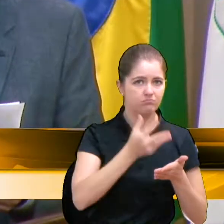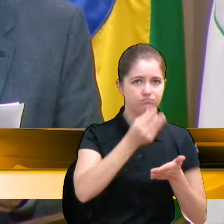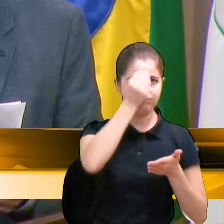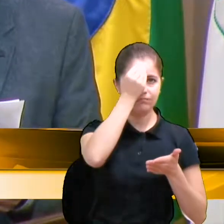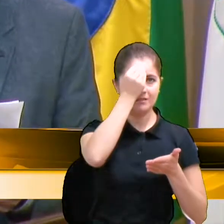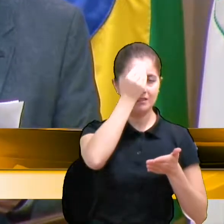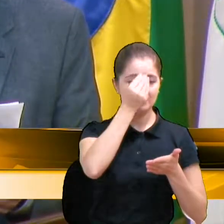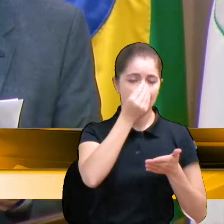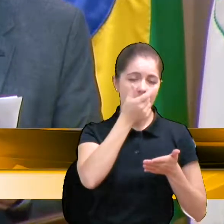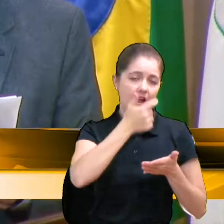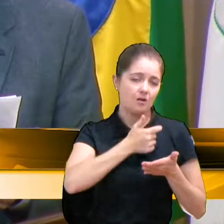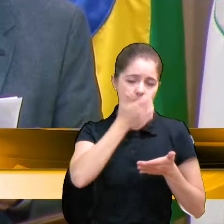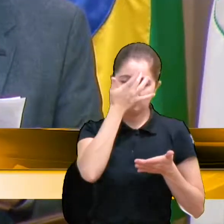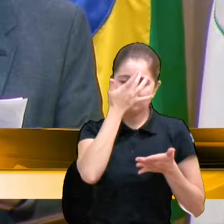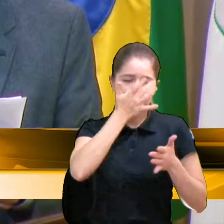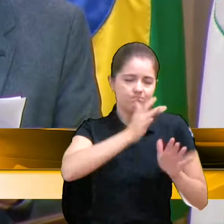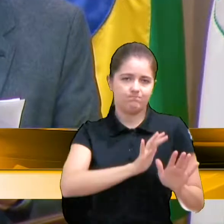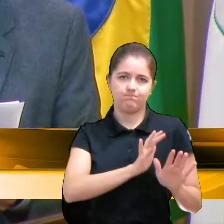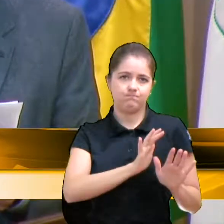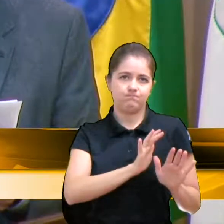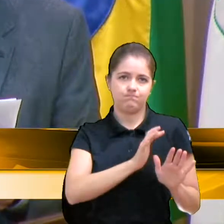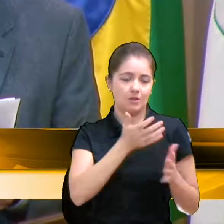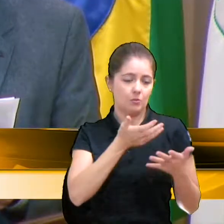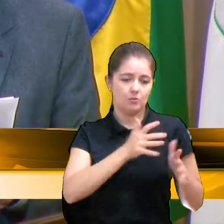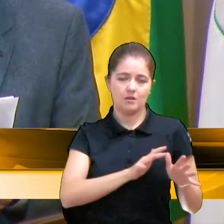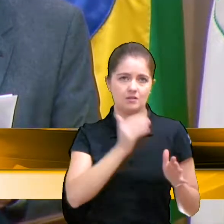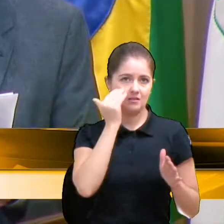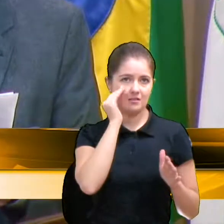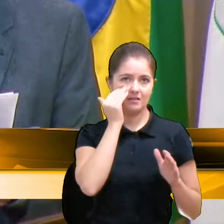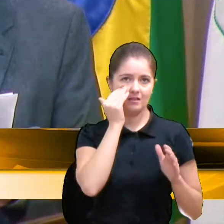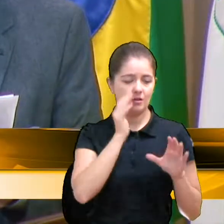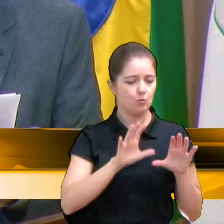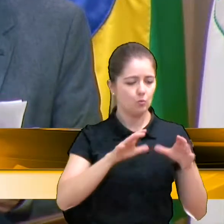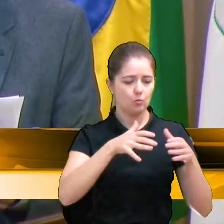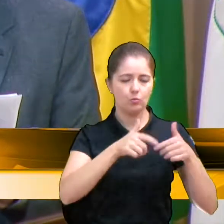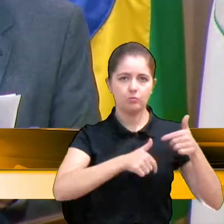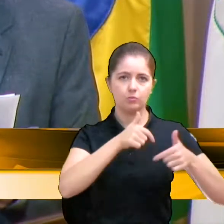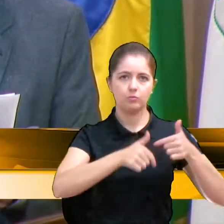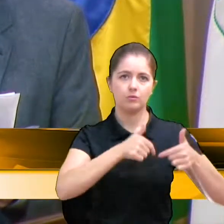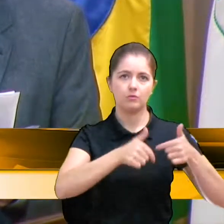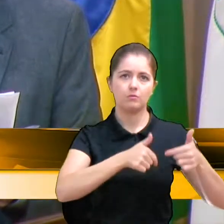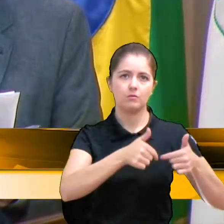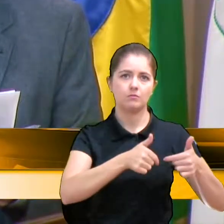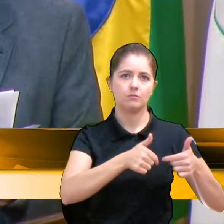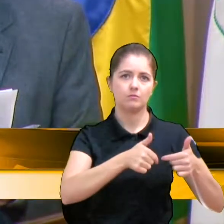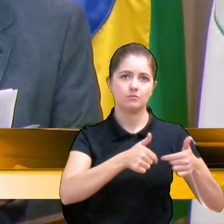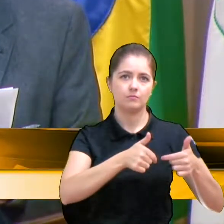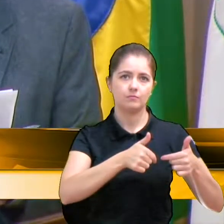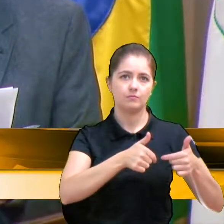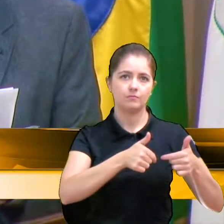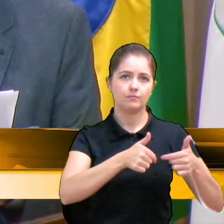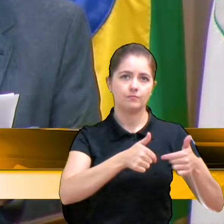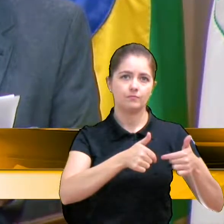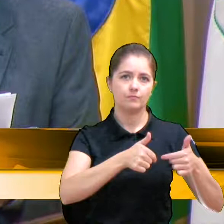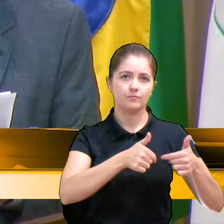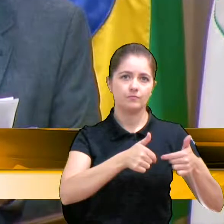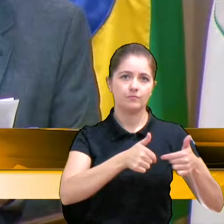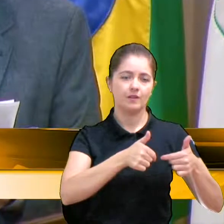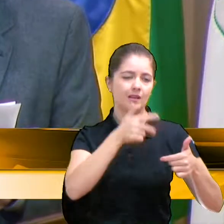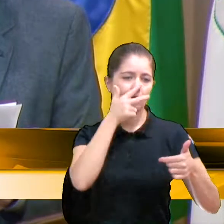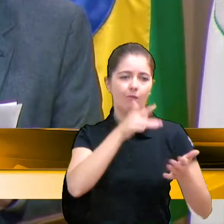não quis entender o grupo de trabalho que ela constitui um engodo, um faz de